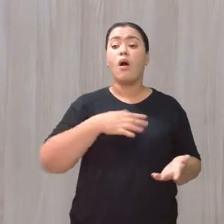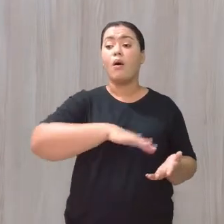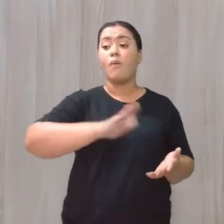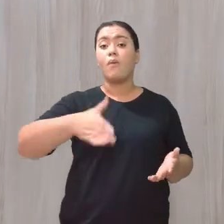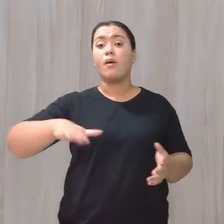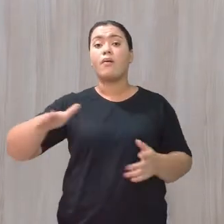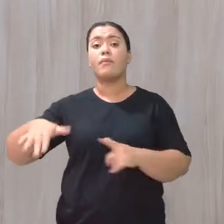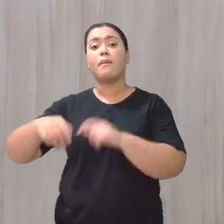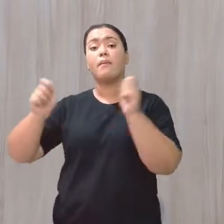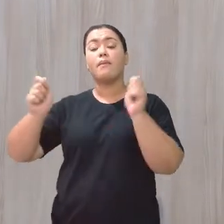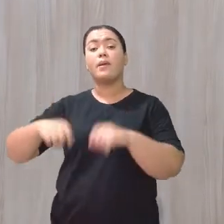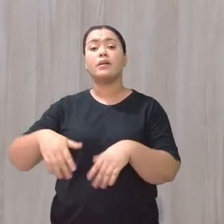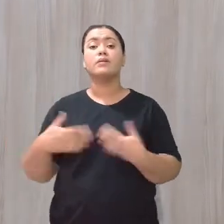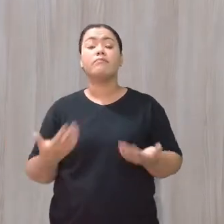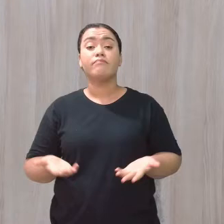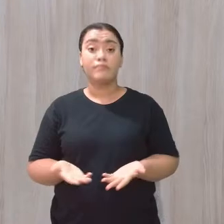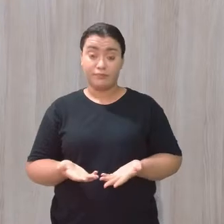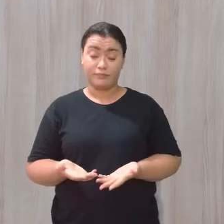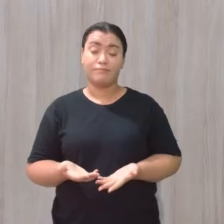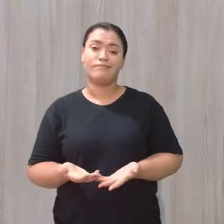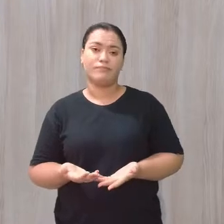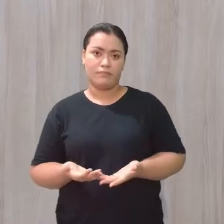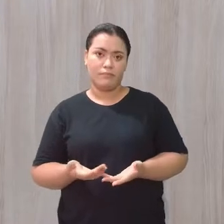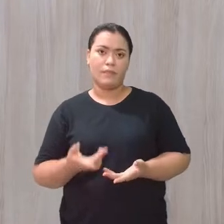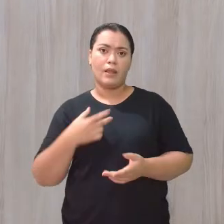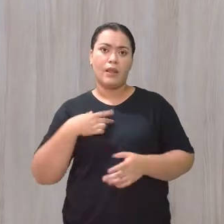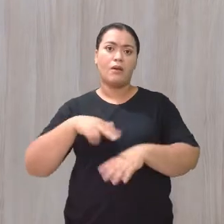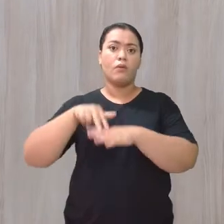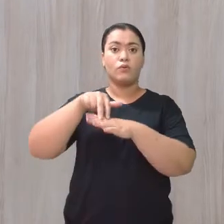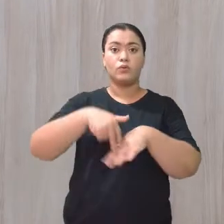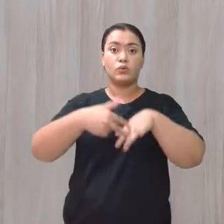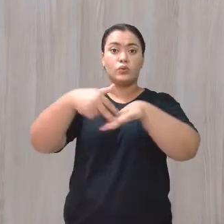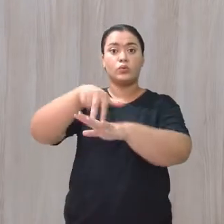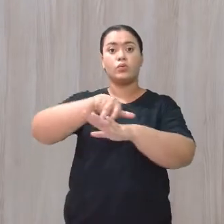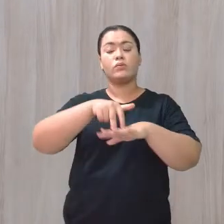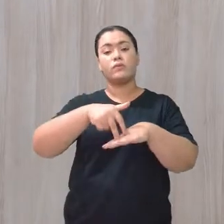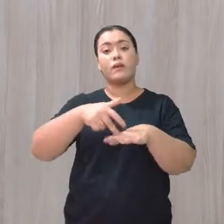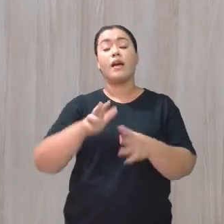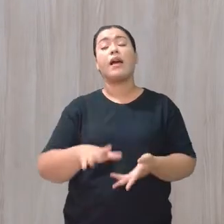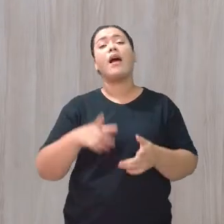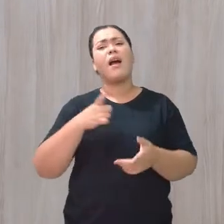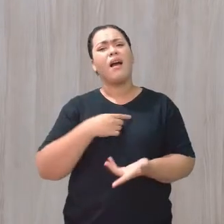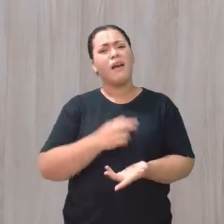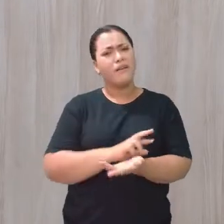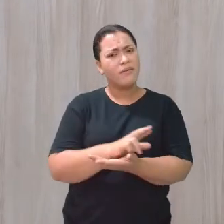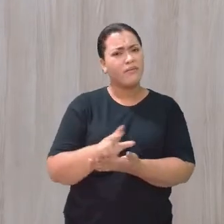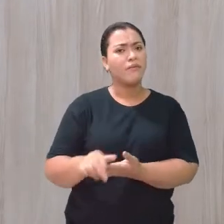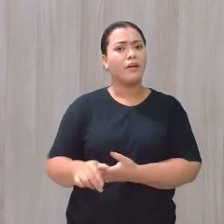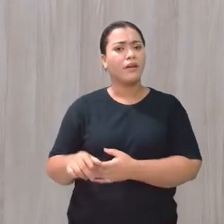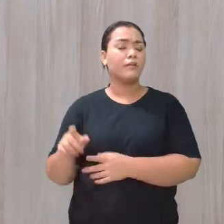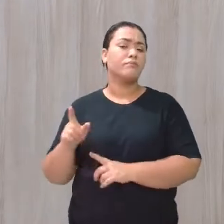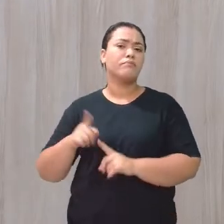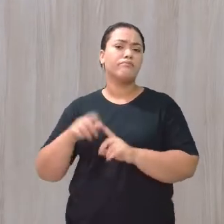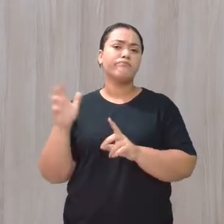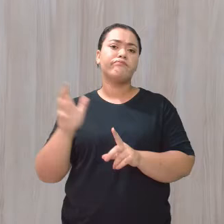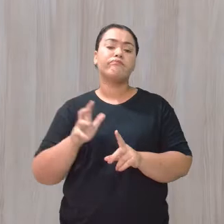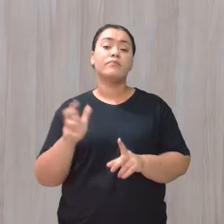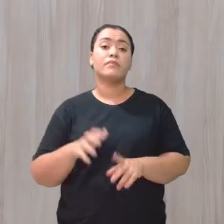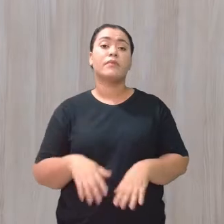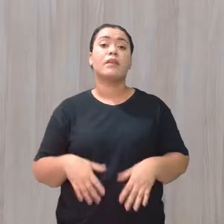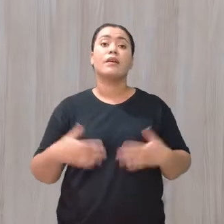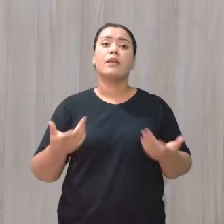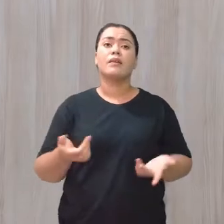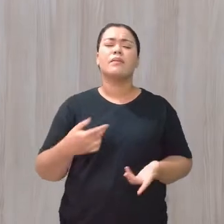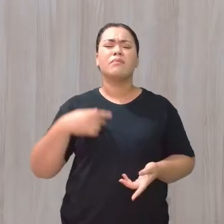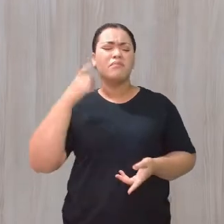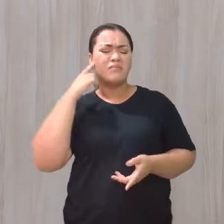essa capacidade para que ele possa surfar, né? Então, existem vários fatores. Às vezes, a gente nem se liga muito